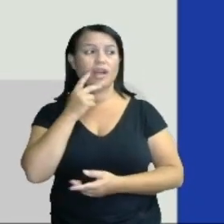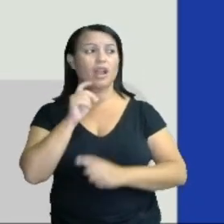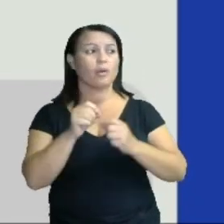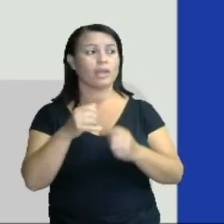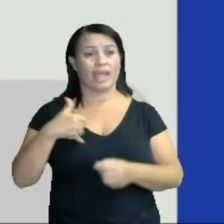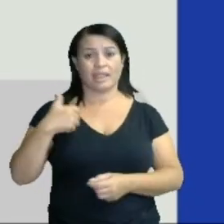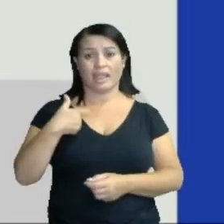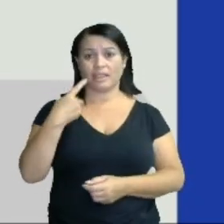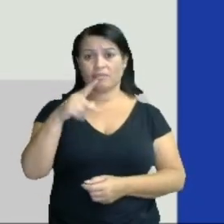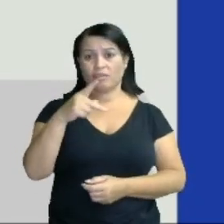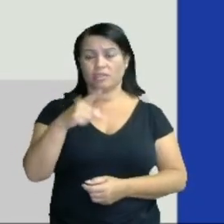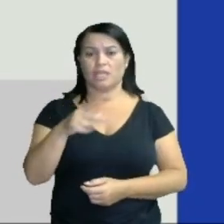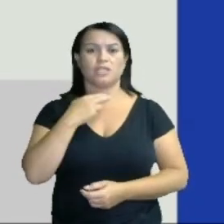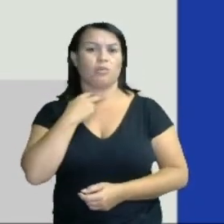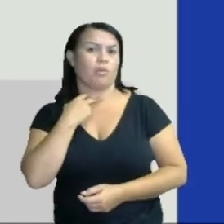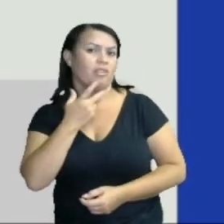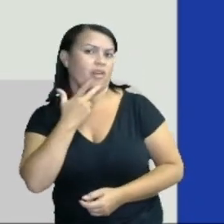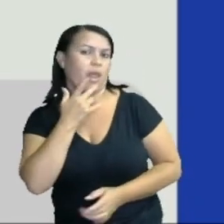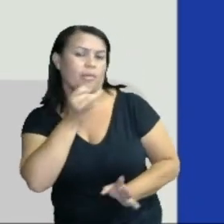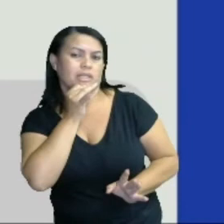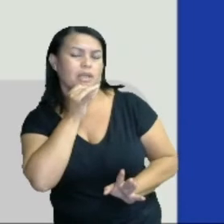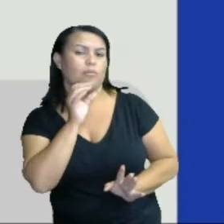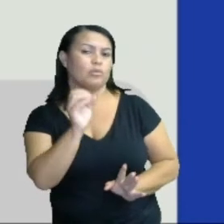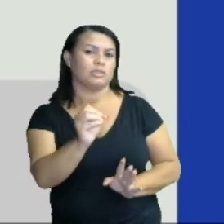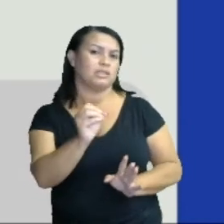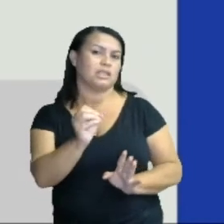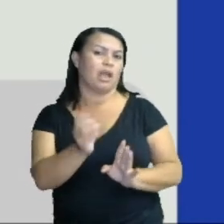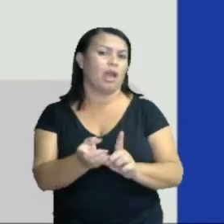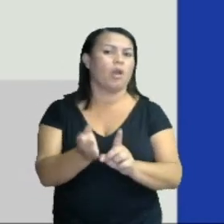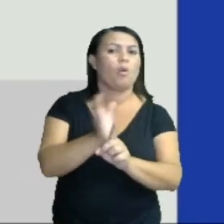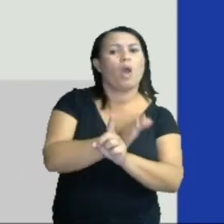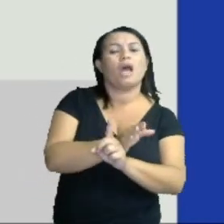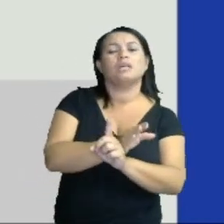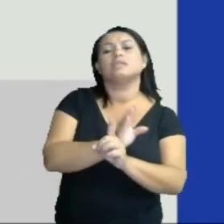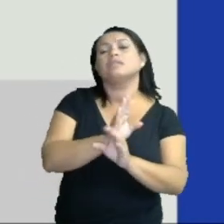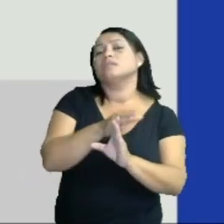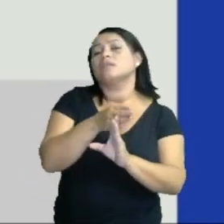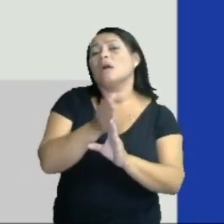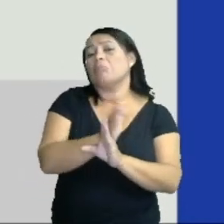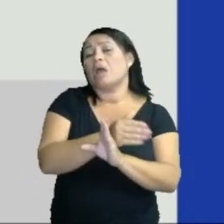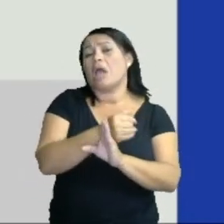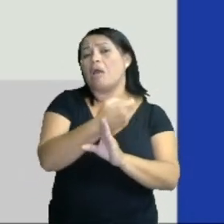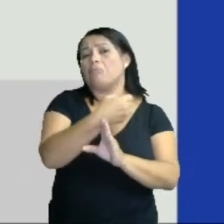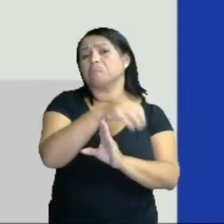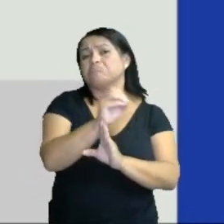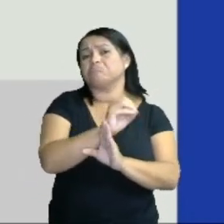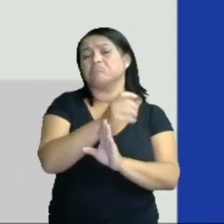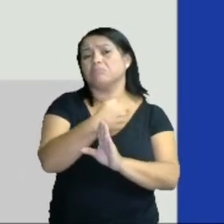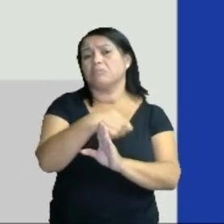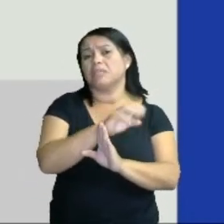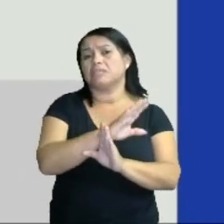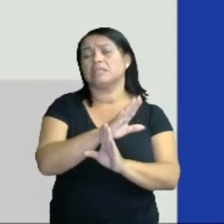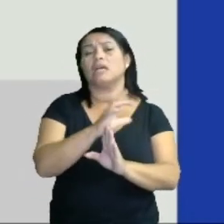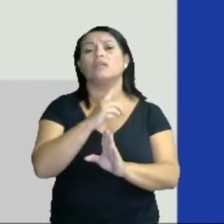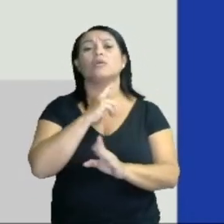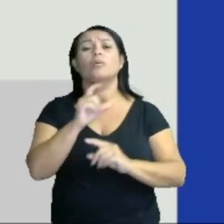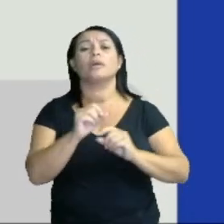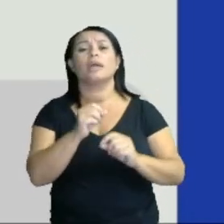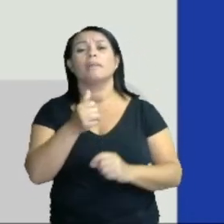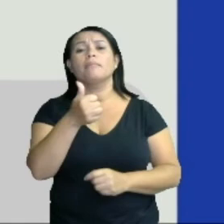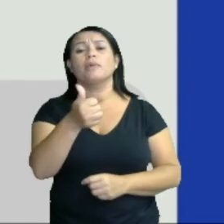a idade de vocês. Vocês não falam o zero na frente, né? Isso é como se o zero à esquerda não tivesse valor, tá certo? Então, aqui eu